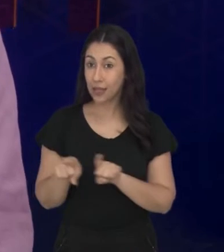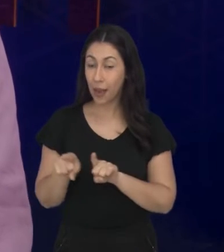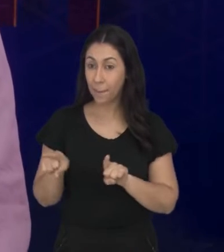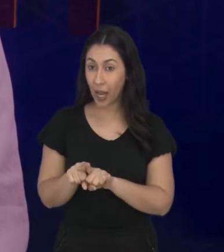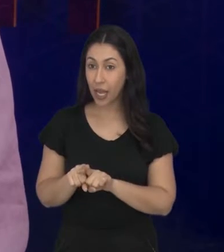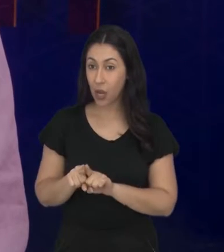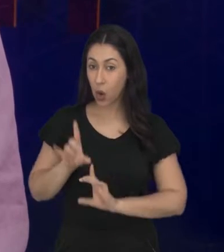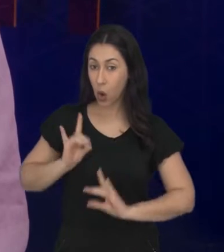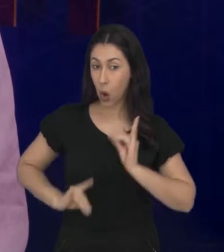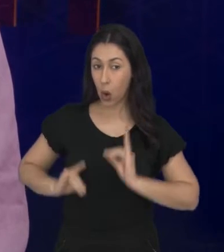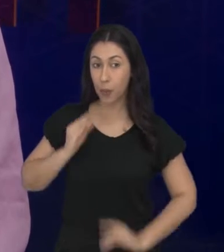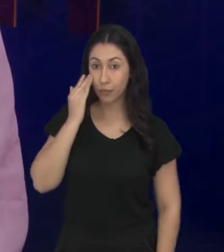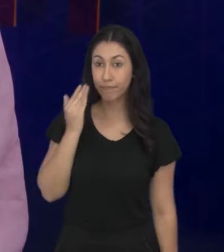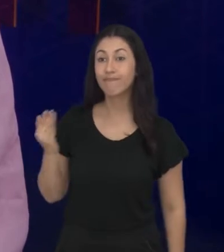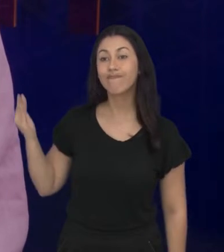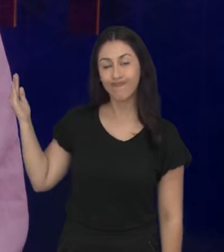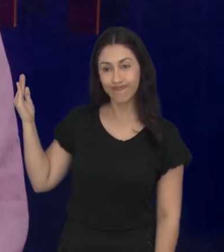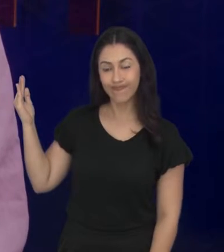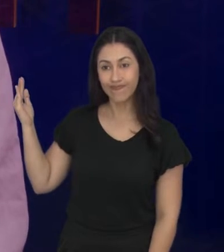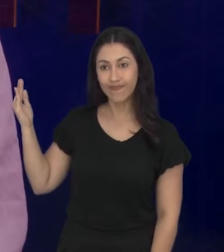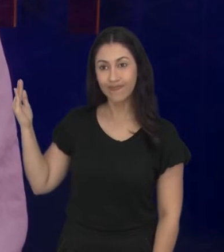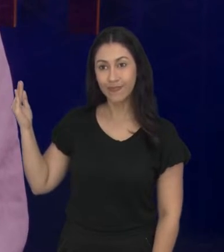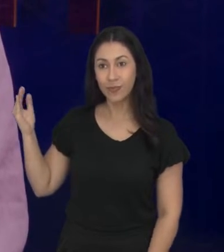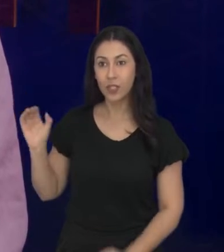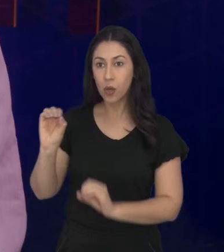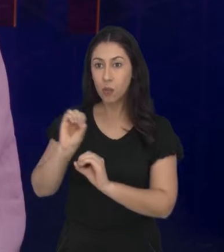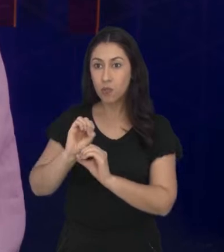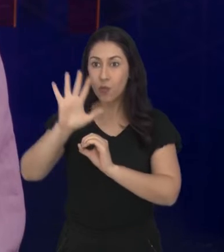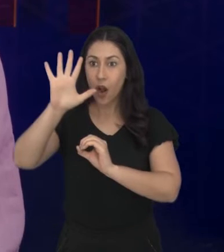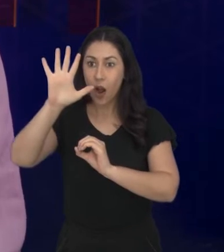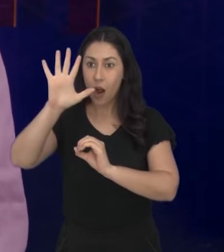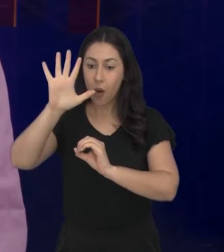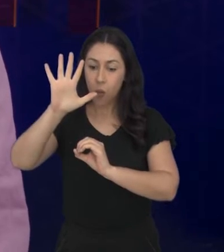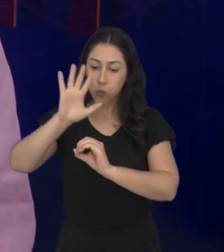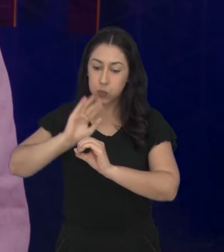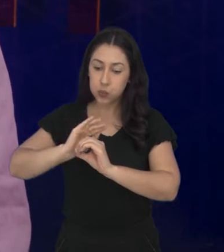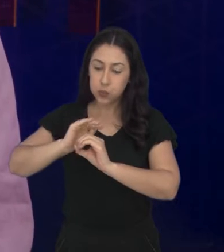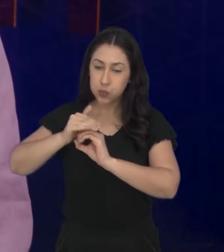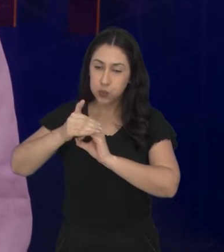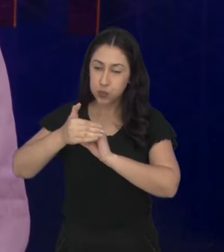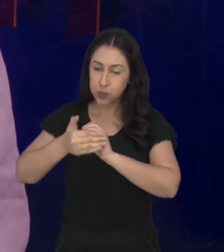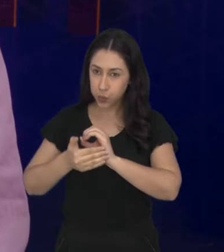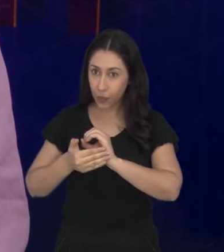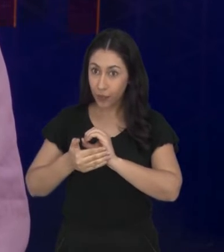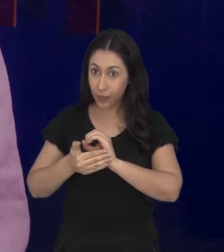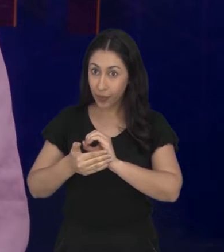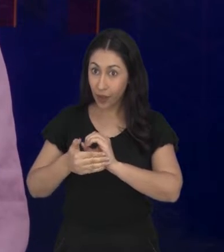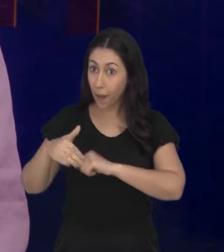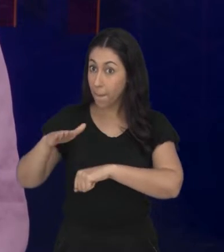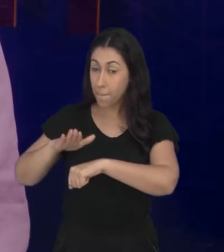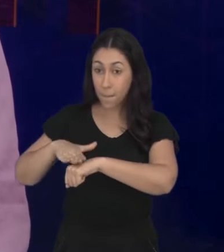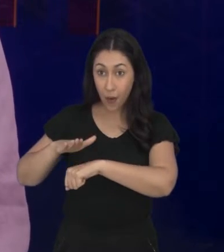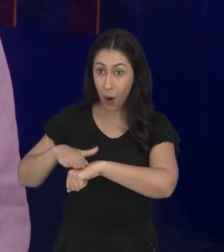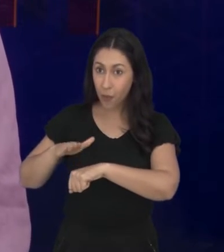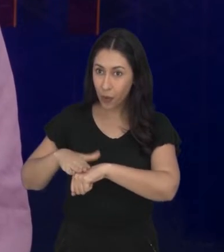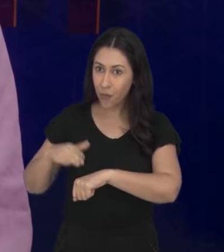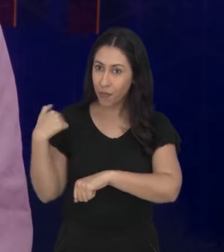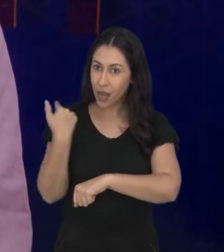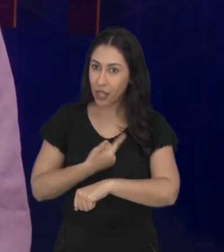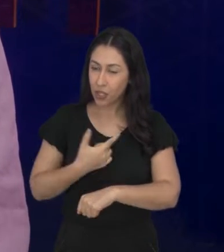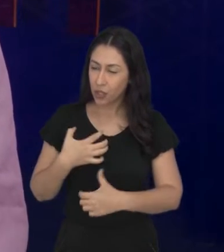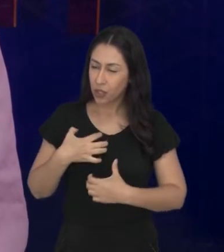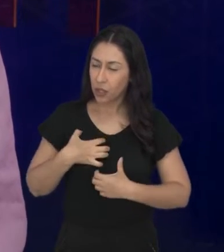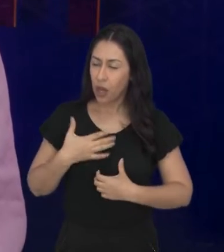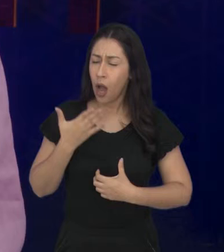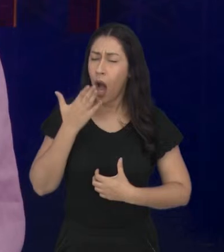melatonina, que é um hormônio que desperta o sono. ele é feito para dar sono